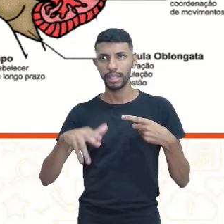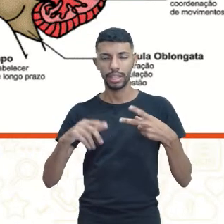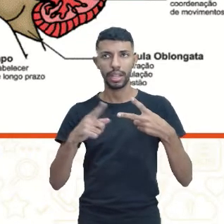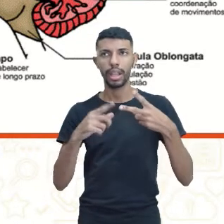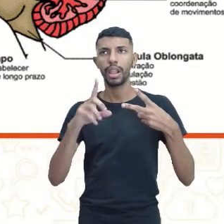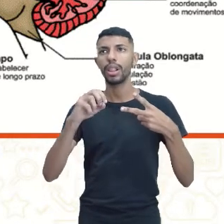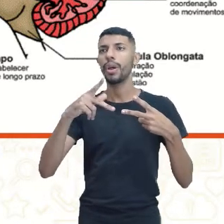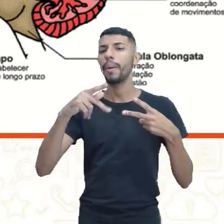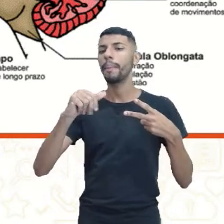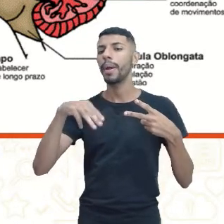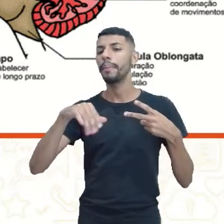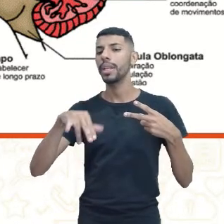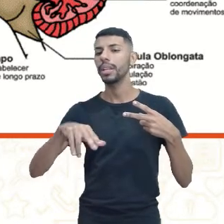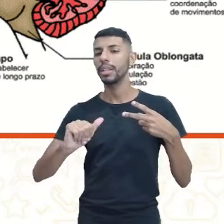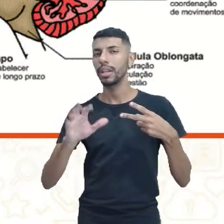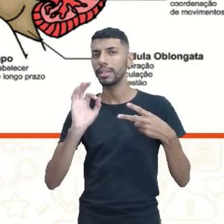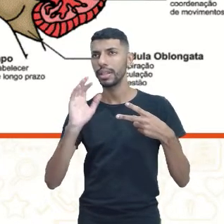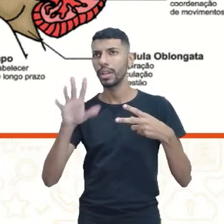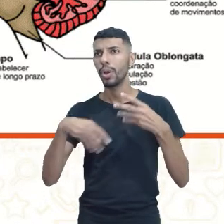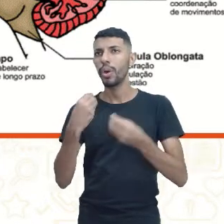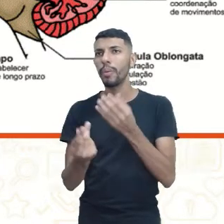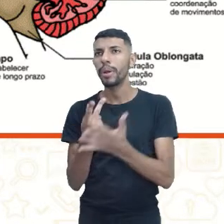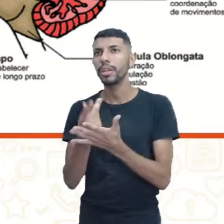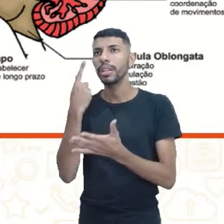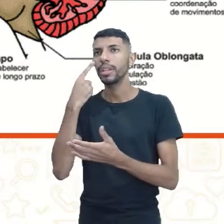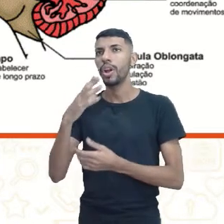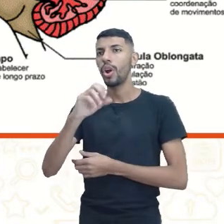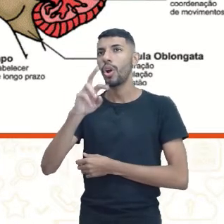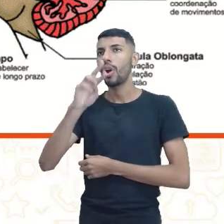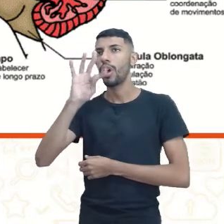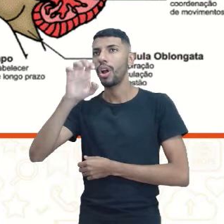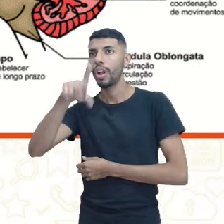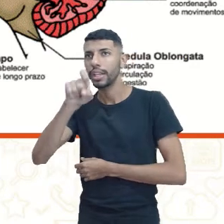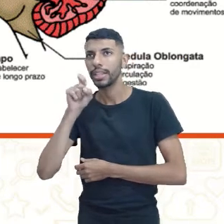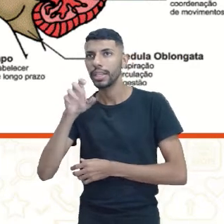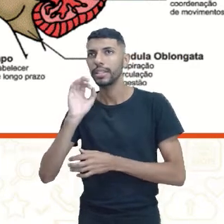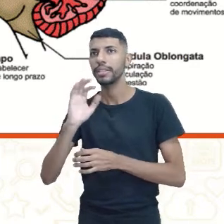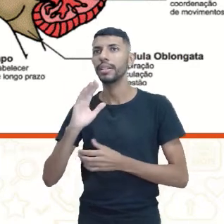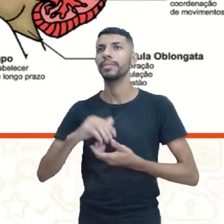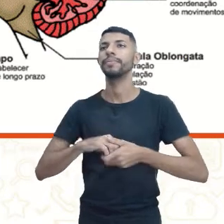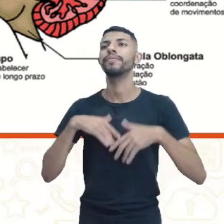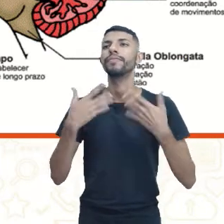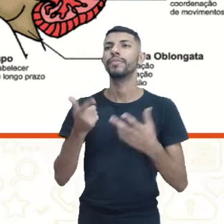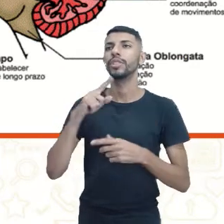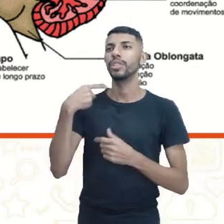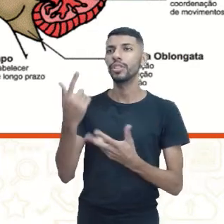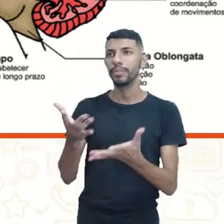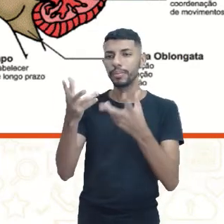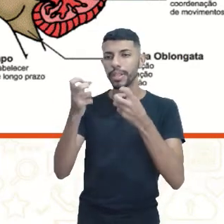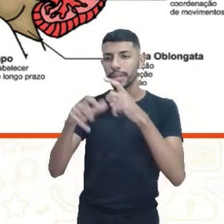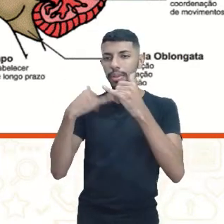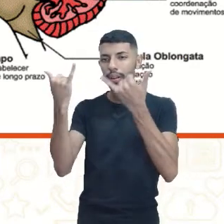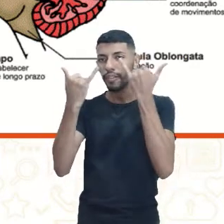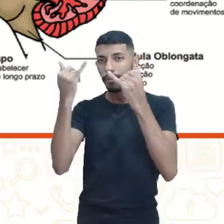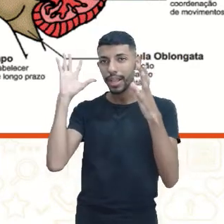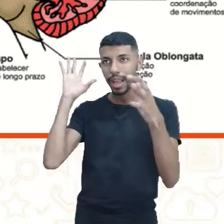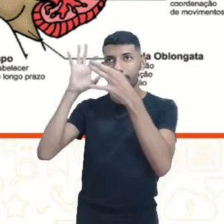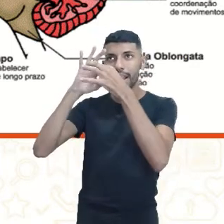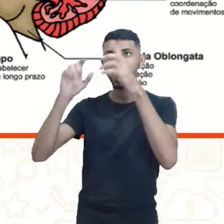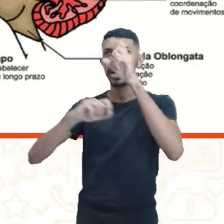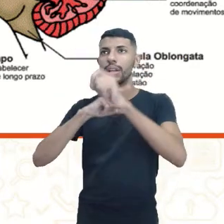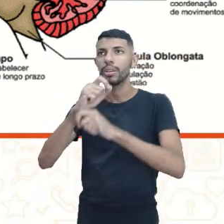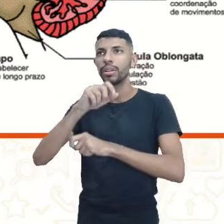No córtex pré-frontal, que é onde a gente capta as informações e essas informações são enviadas para o sistema